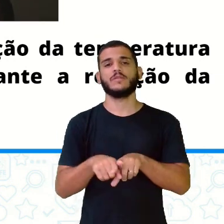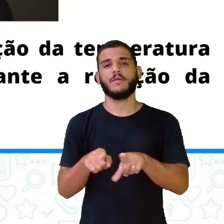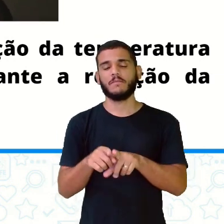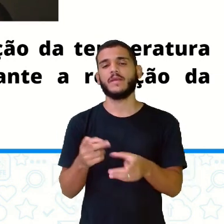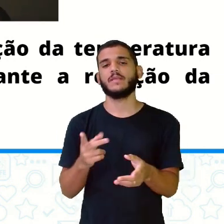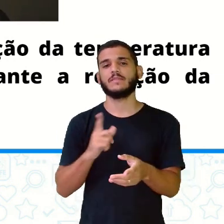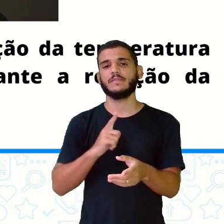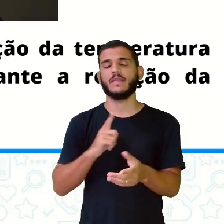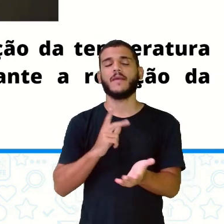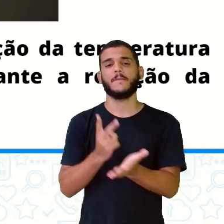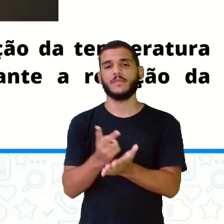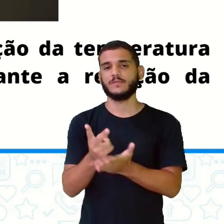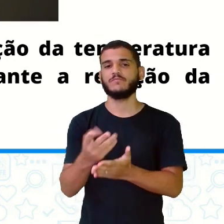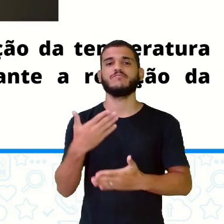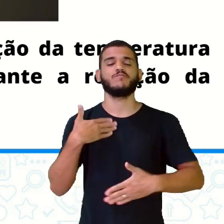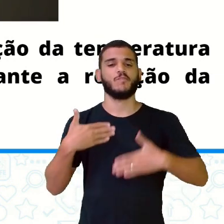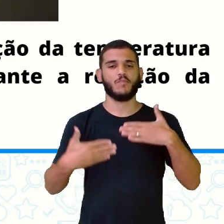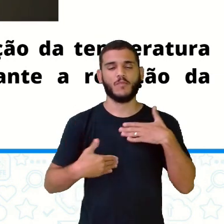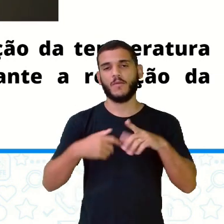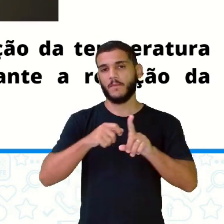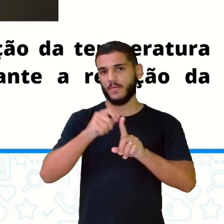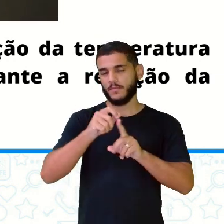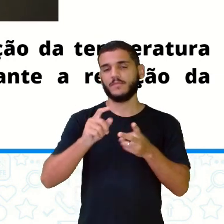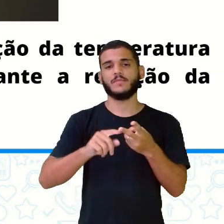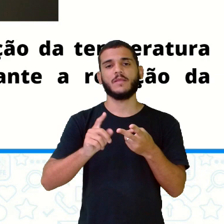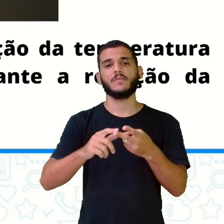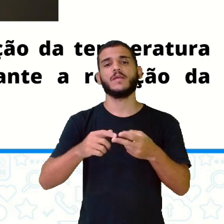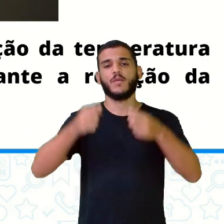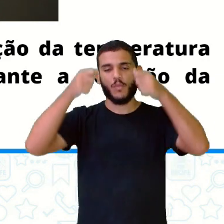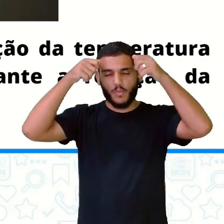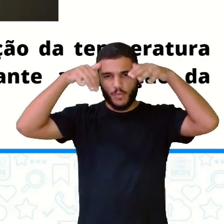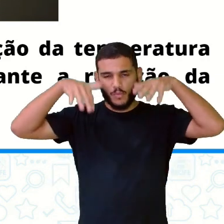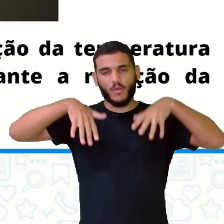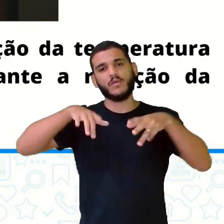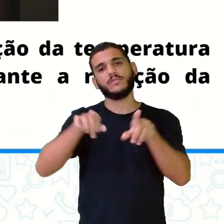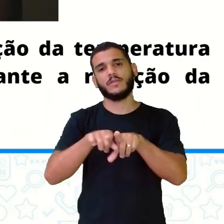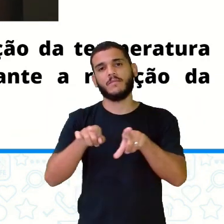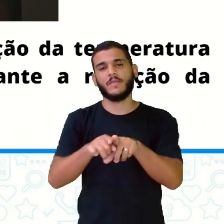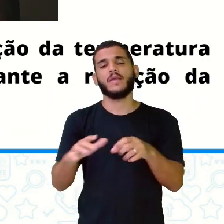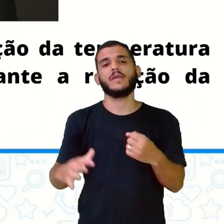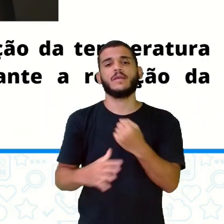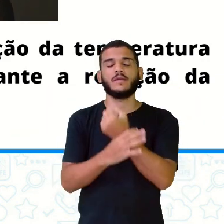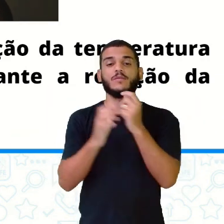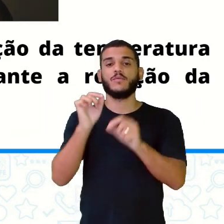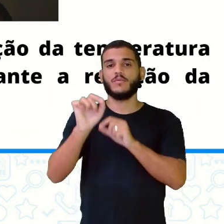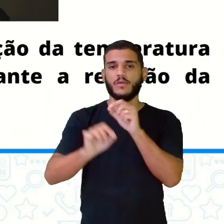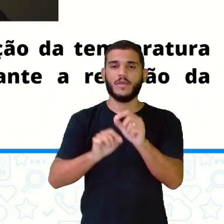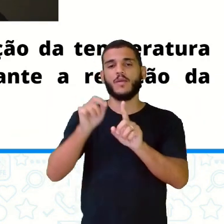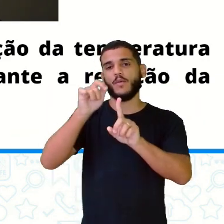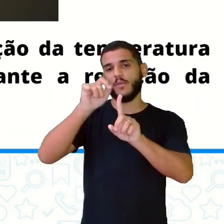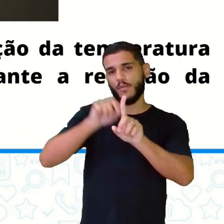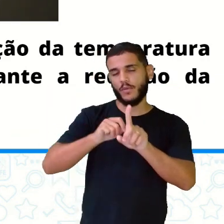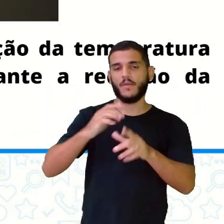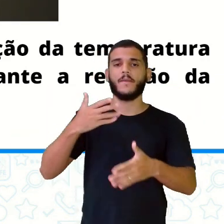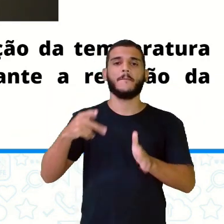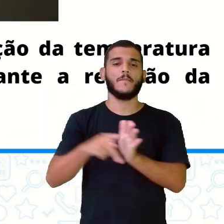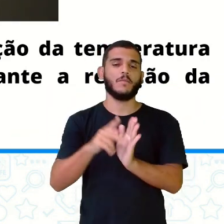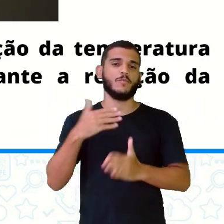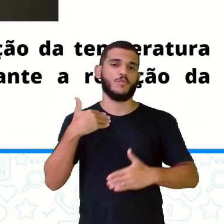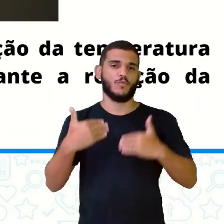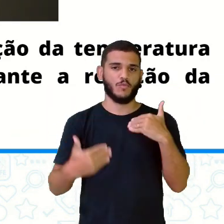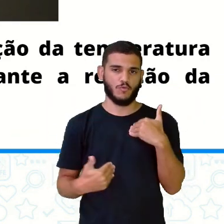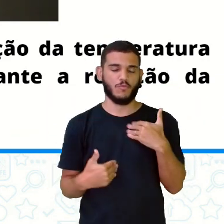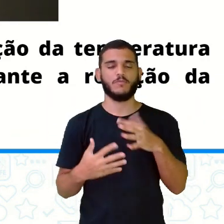da temperatura do nosso corpo. A liberação de suor garante a redução de temperatura do nosso corpo, do